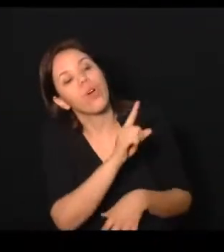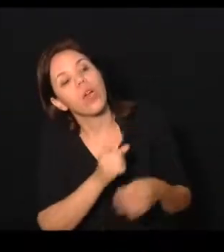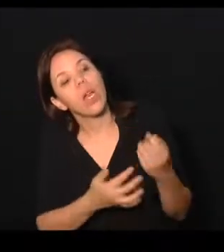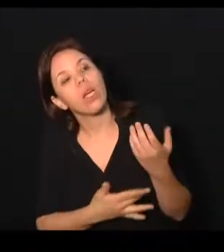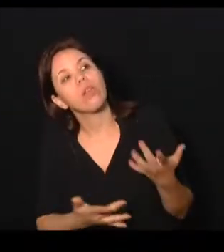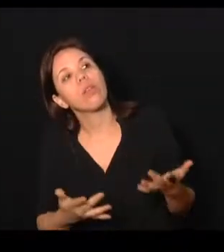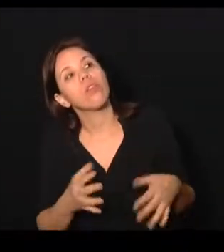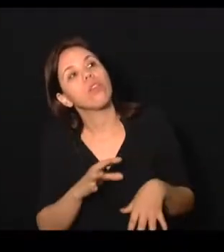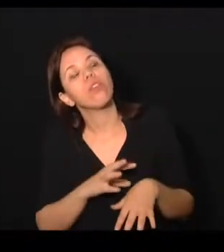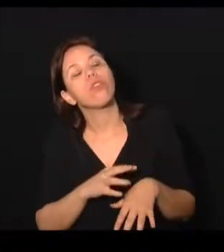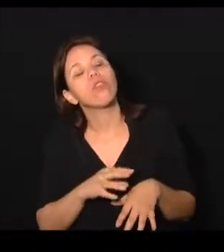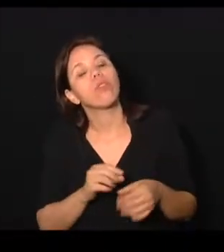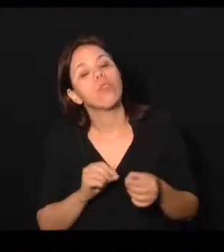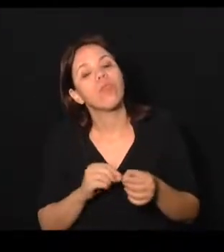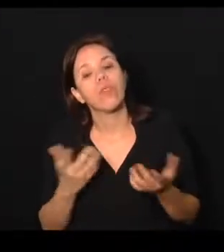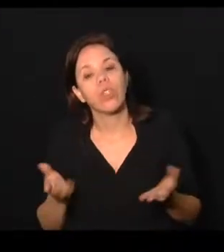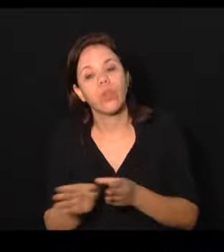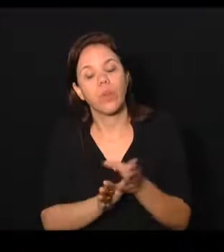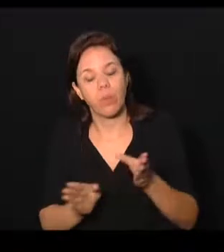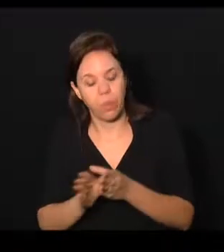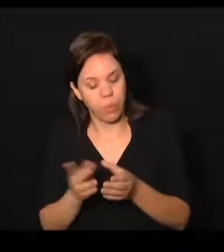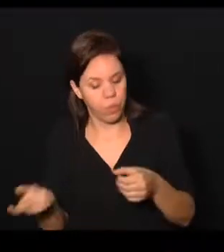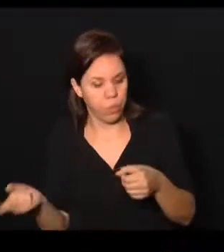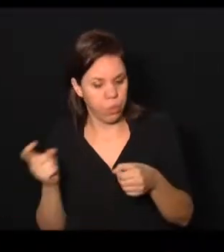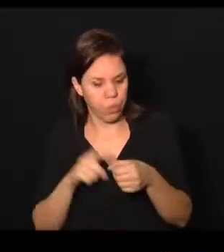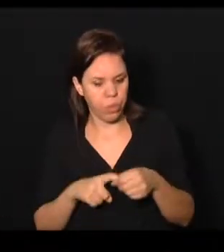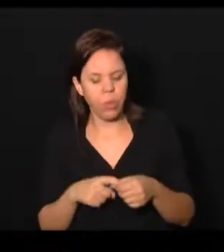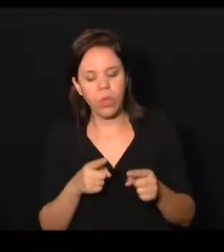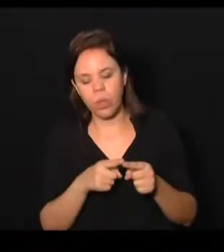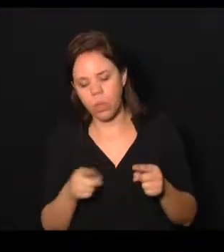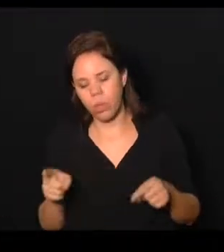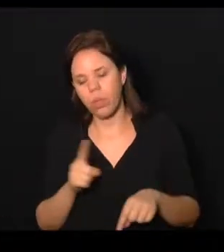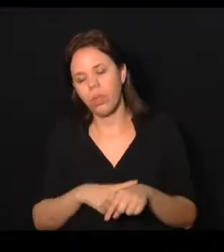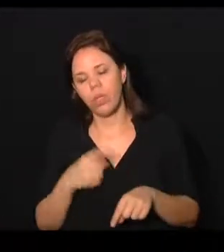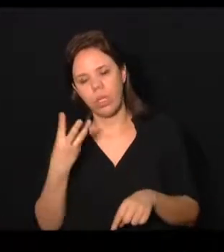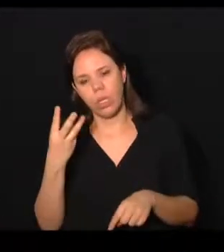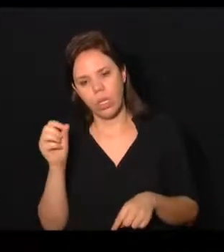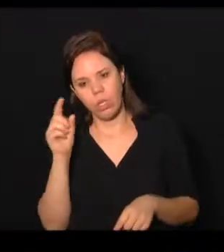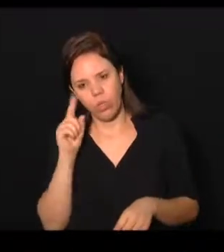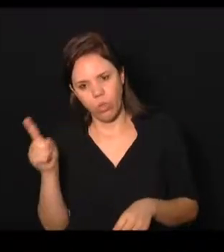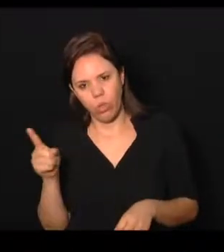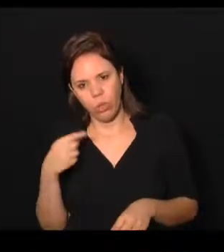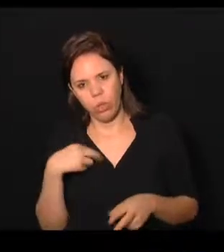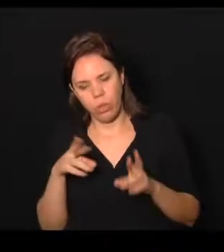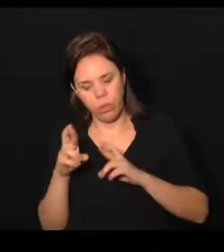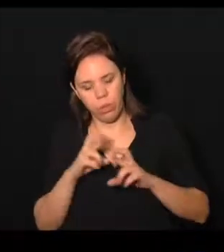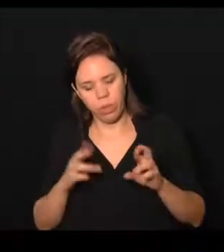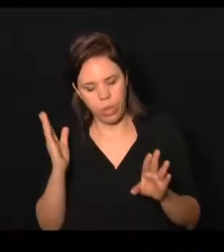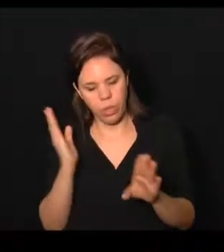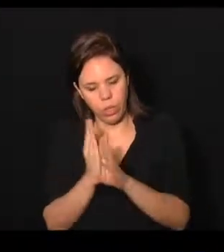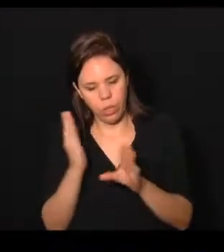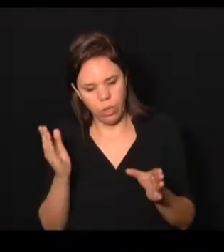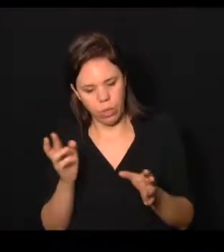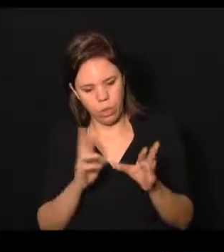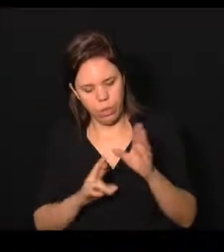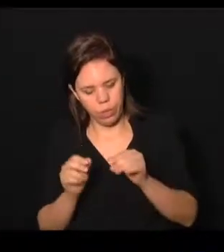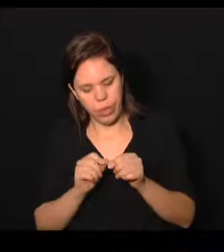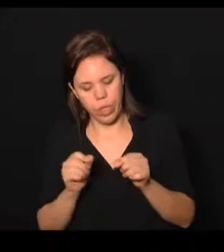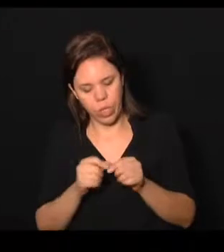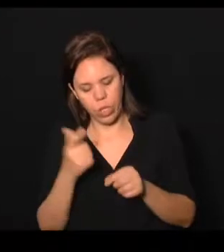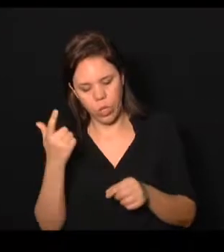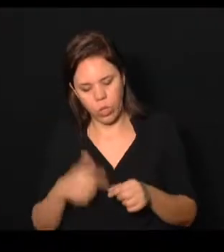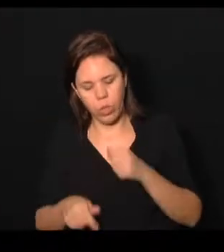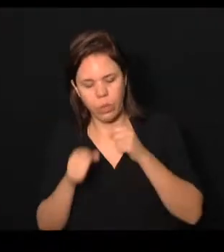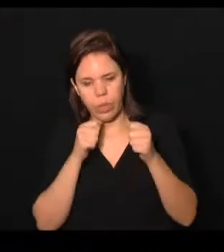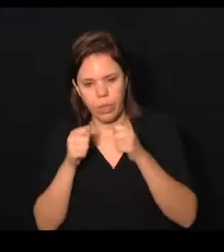falo isso, a gente orienta, olha, você retorna daqui um período de 30 dias para que a gente possa fazer uma nova triagem com